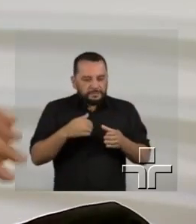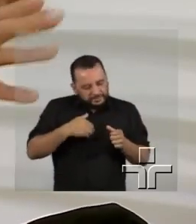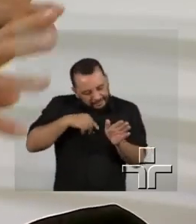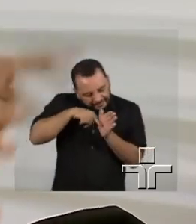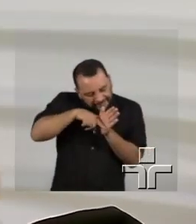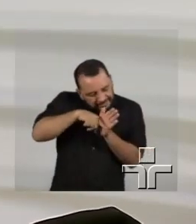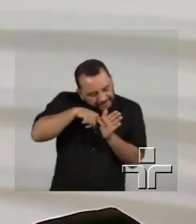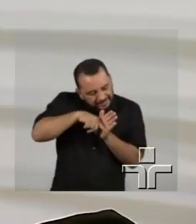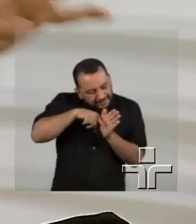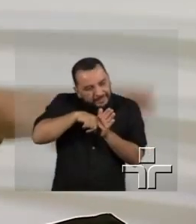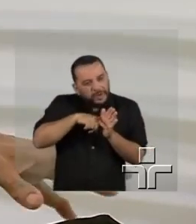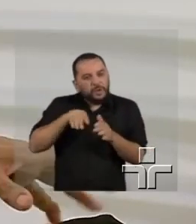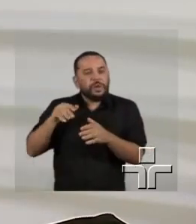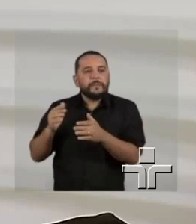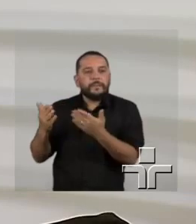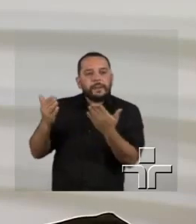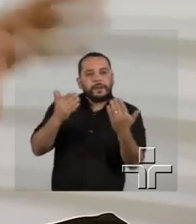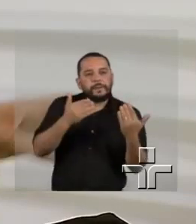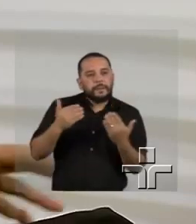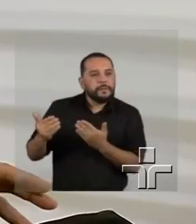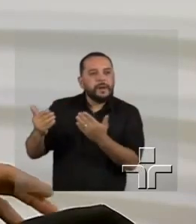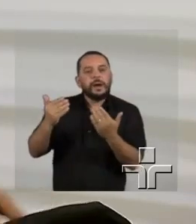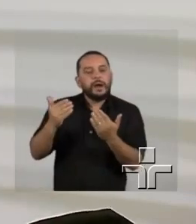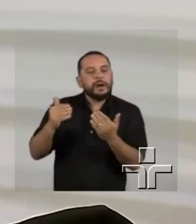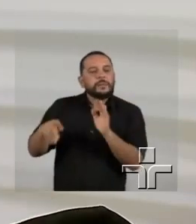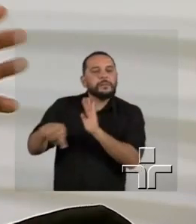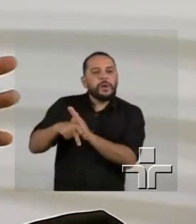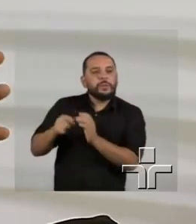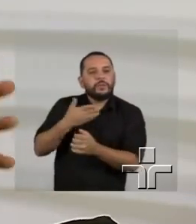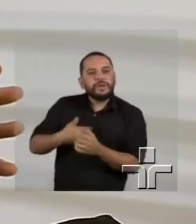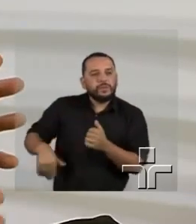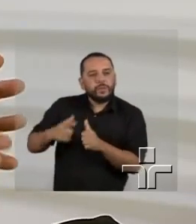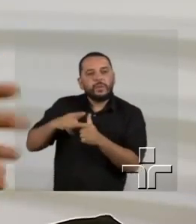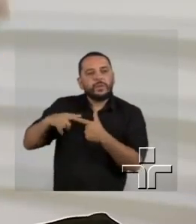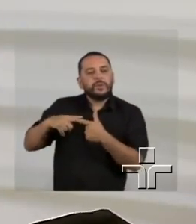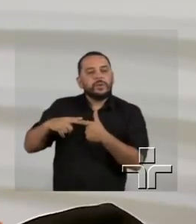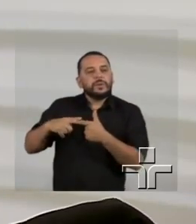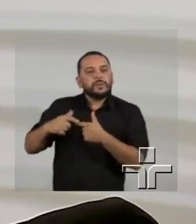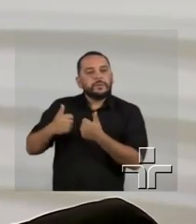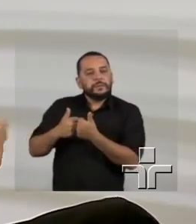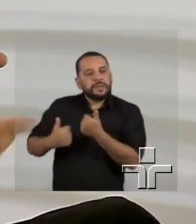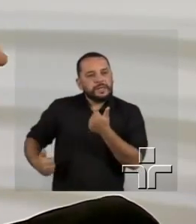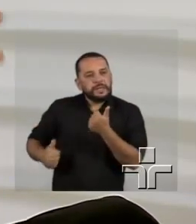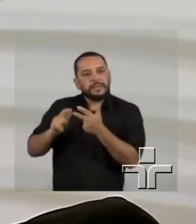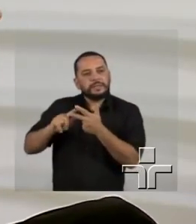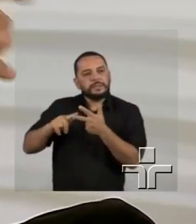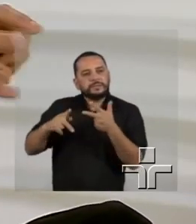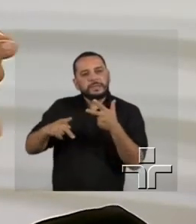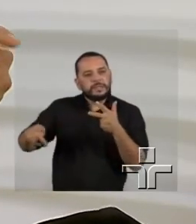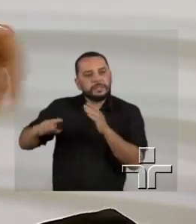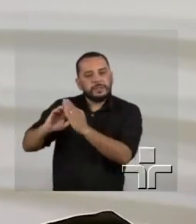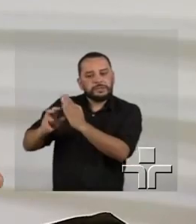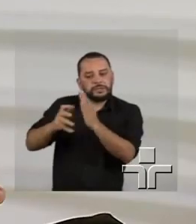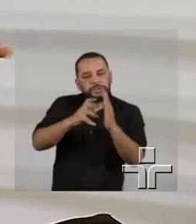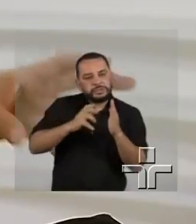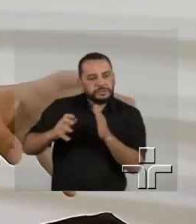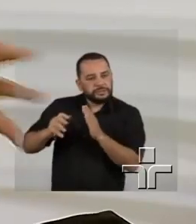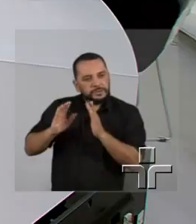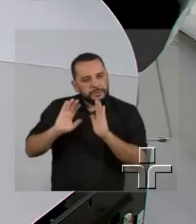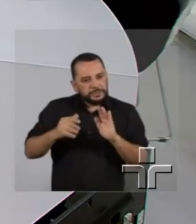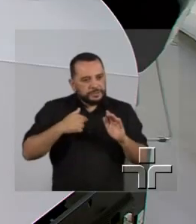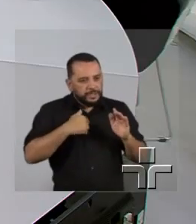Mas o Itamaraty precisa ser valorizado, é uma das nossas grandes carreiras de Estado. General, o senhor